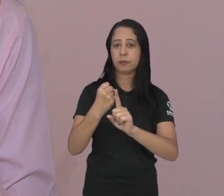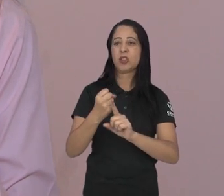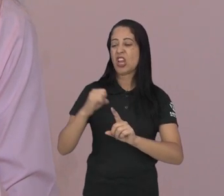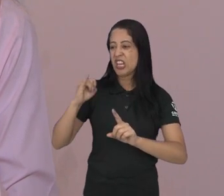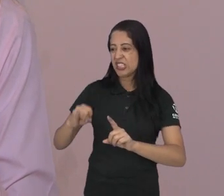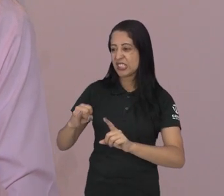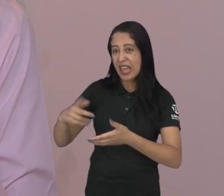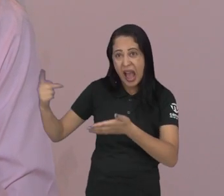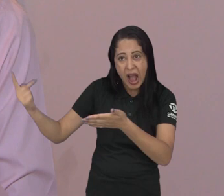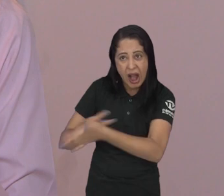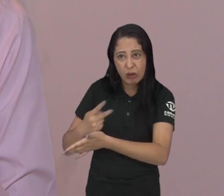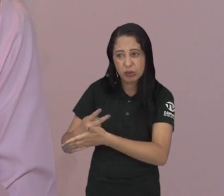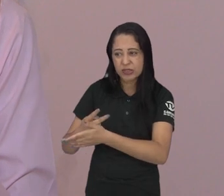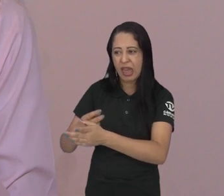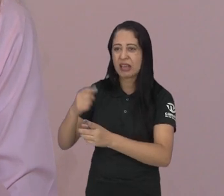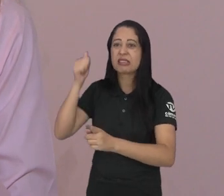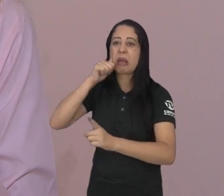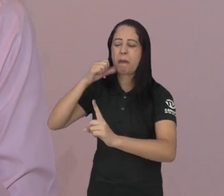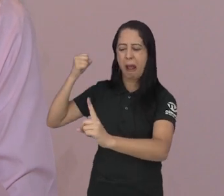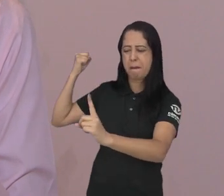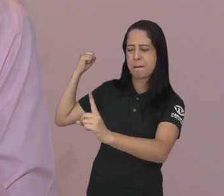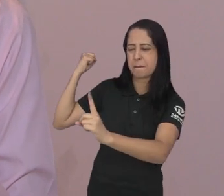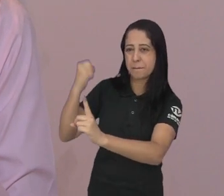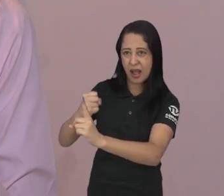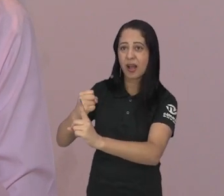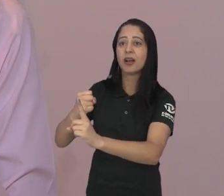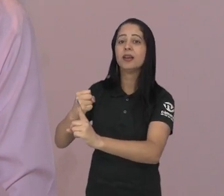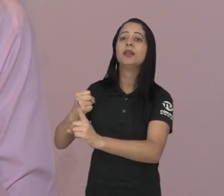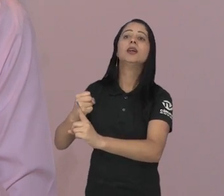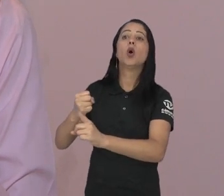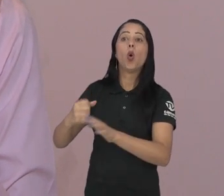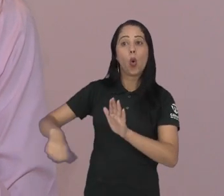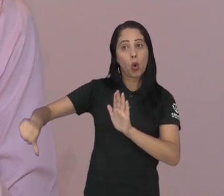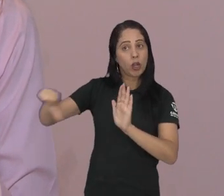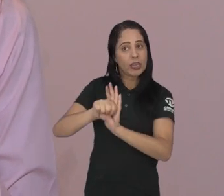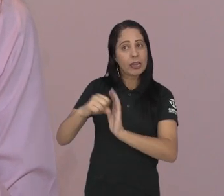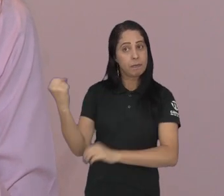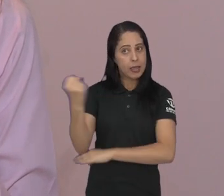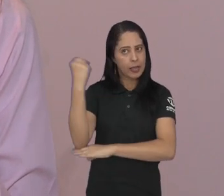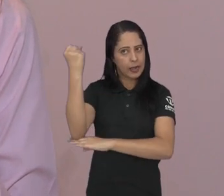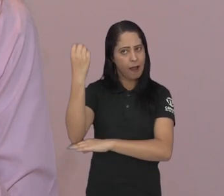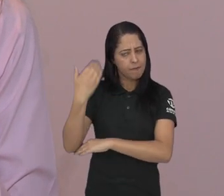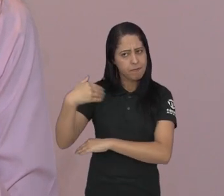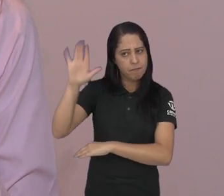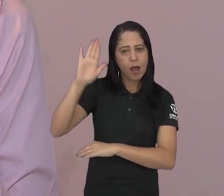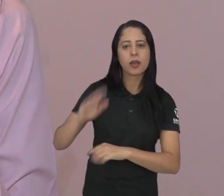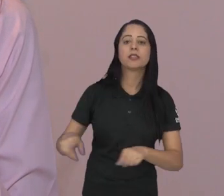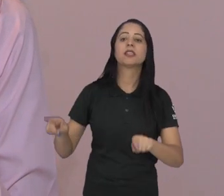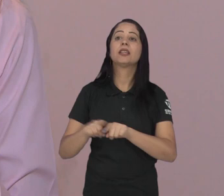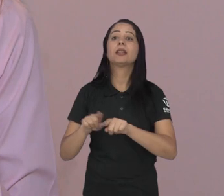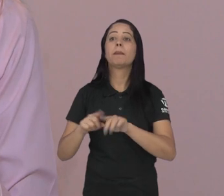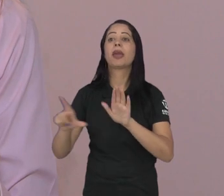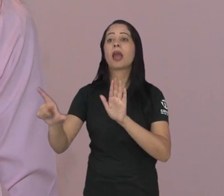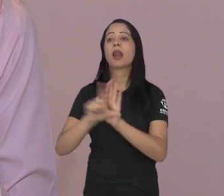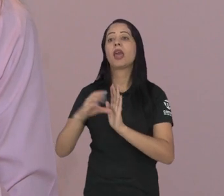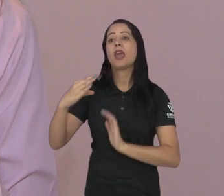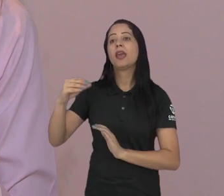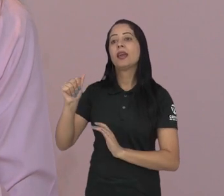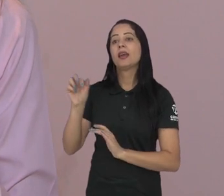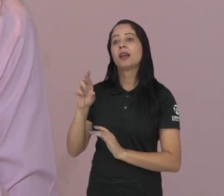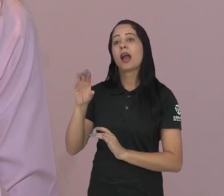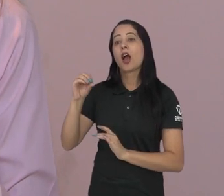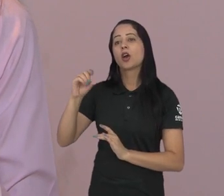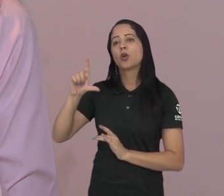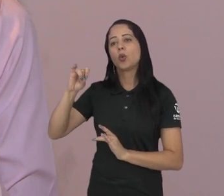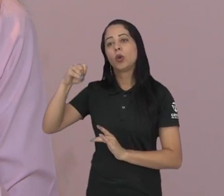esse crime é cometido contra mulher a pena do crime aumenta nós temos também a Lei Carolina Dieckmann né quando